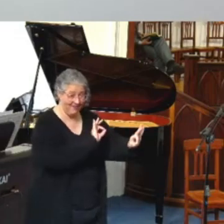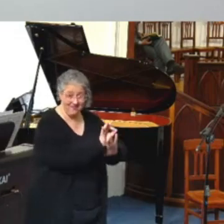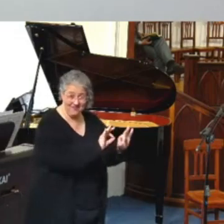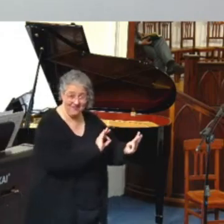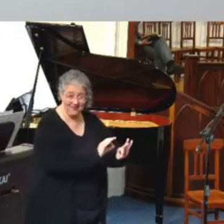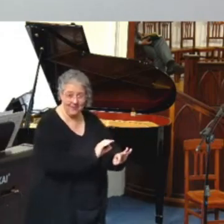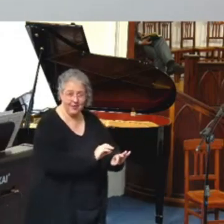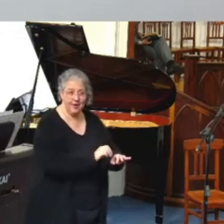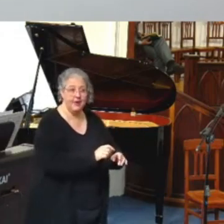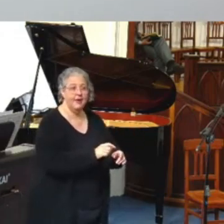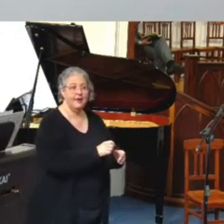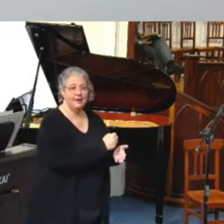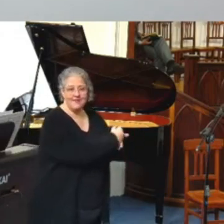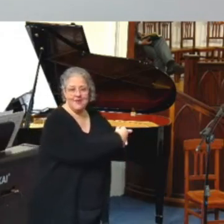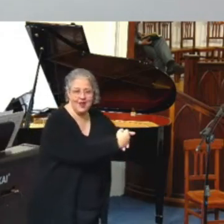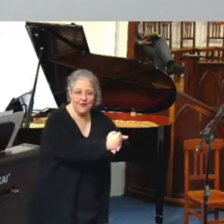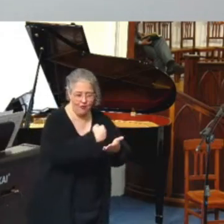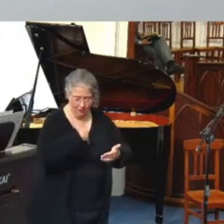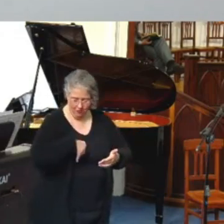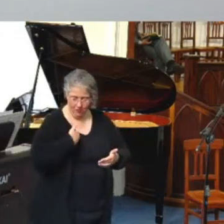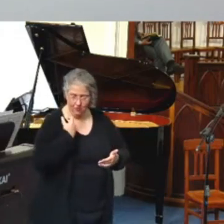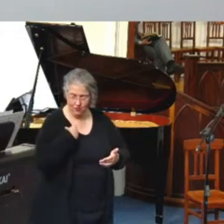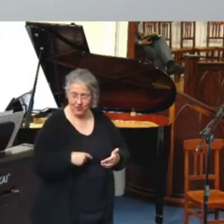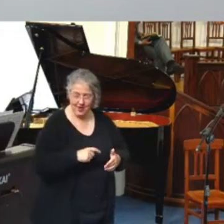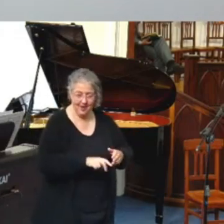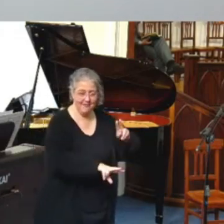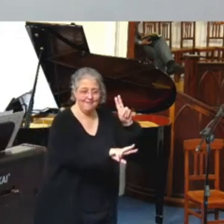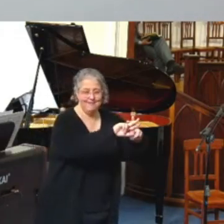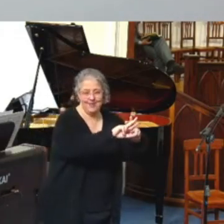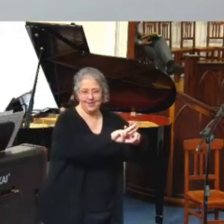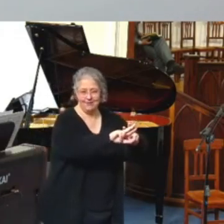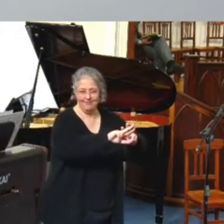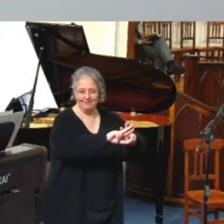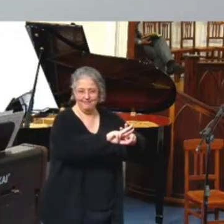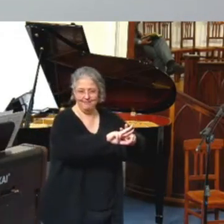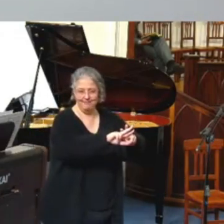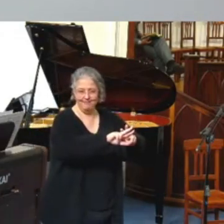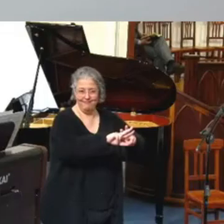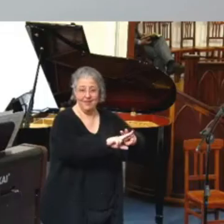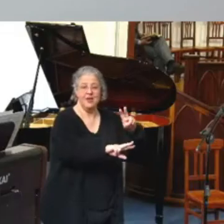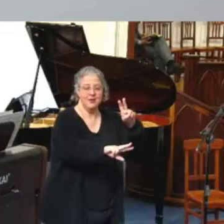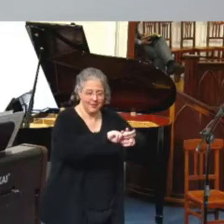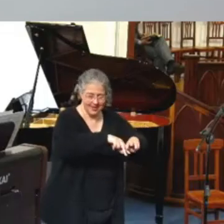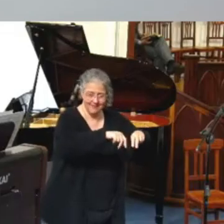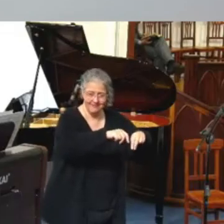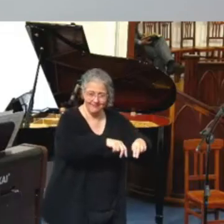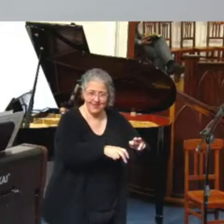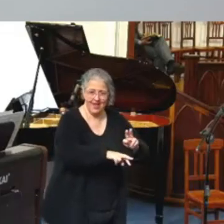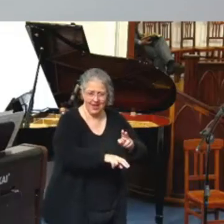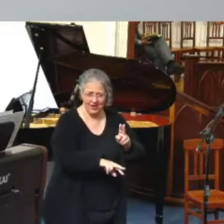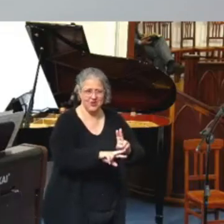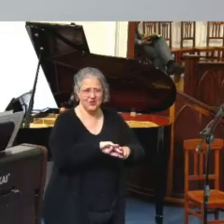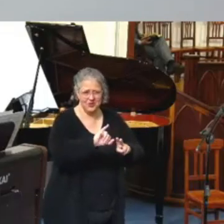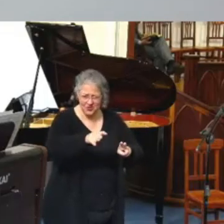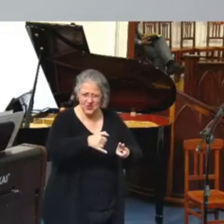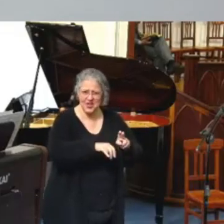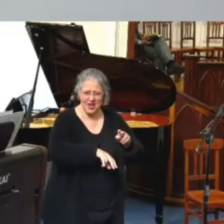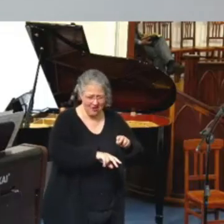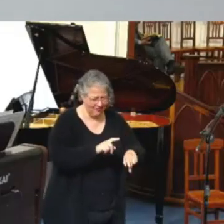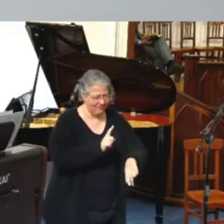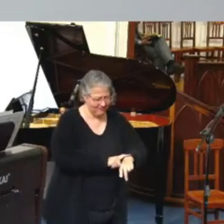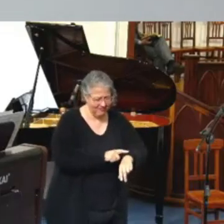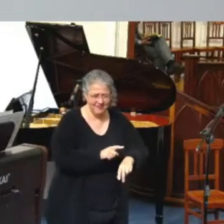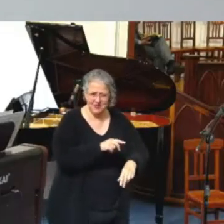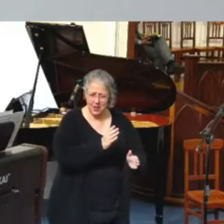restituído era para lembrar de José, ele não foi lembrado. Ainda permaneceu 2 anos naquela prisão. Até um